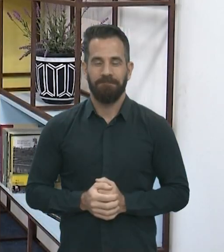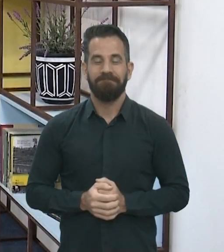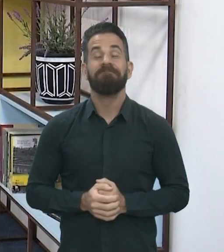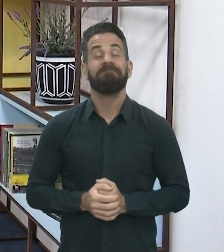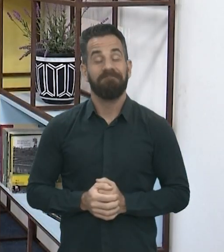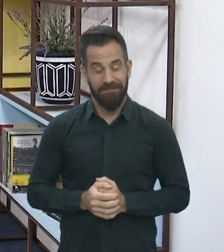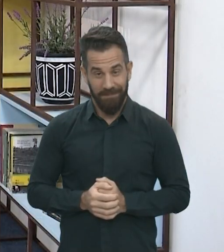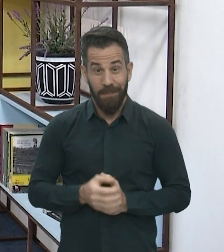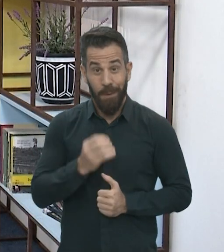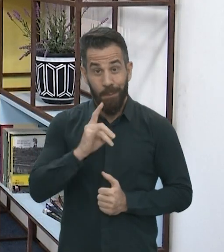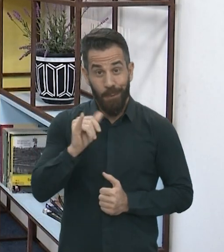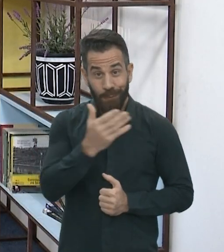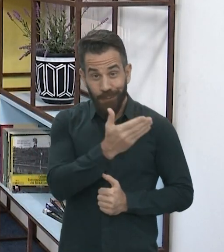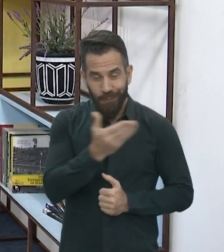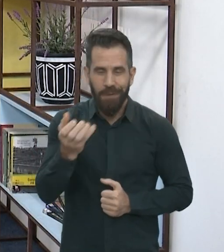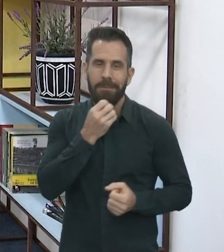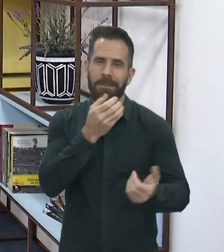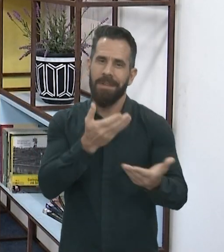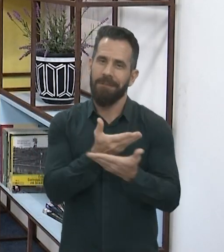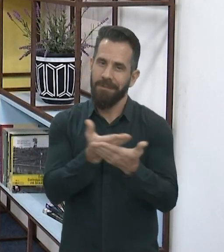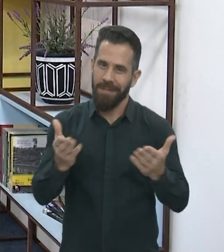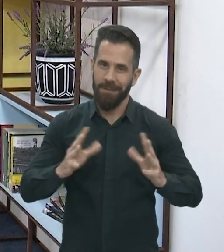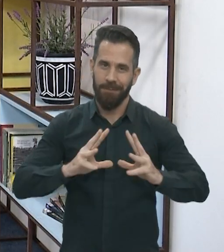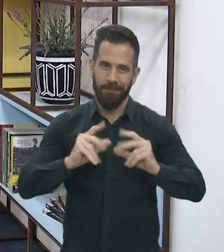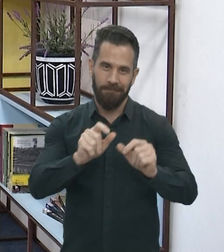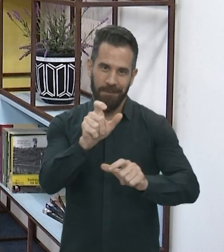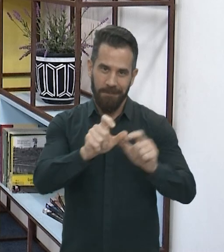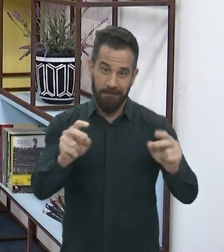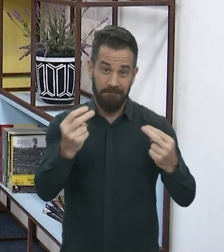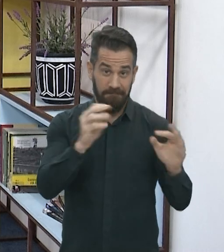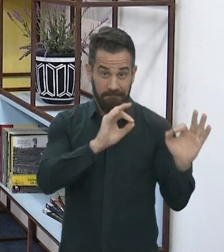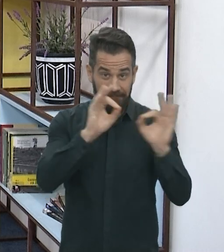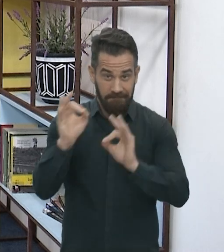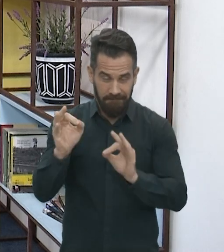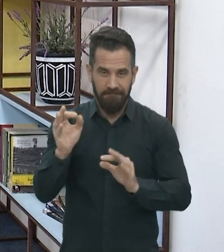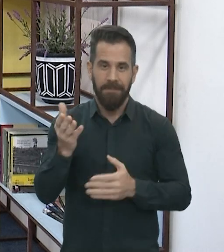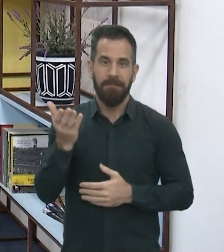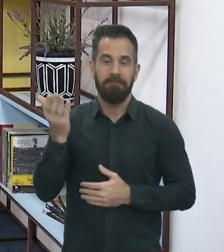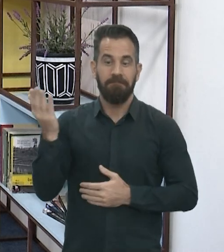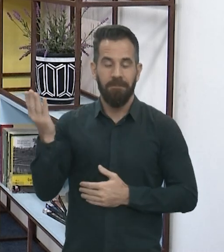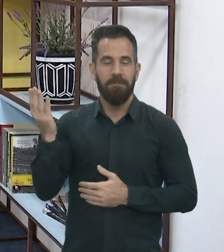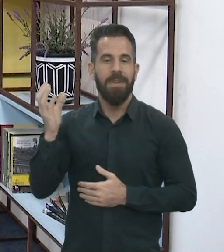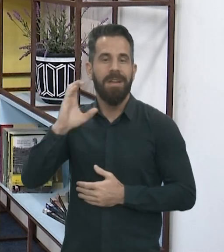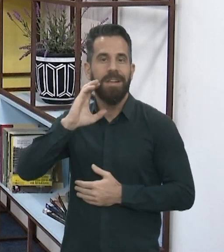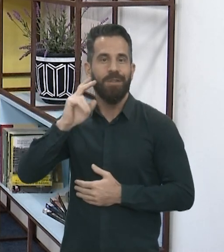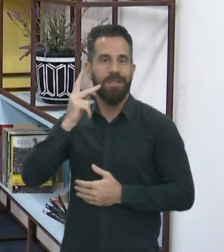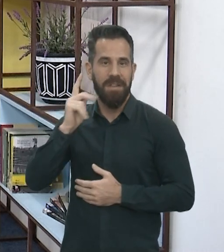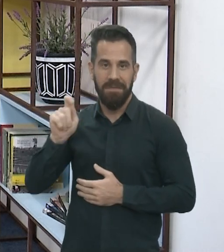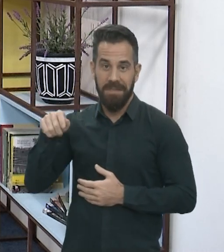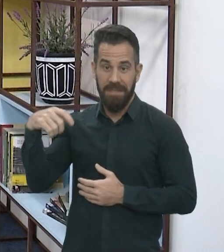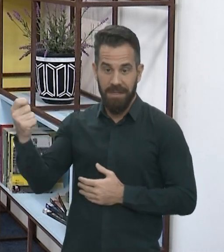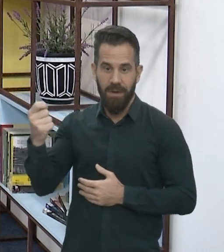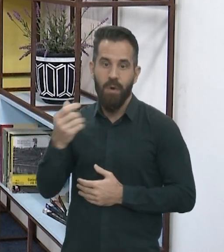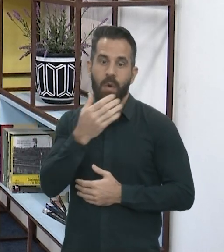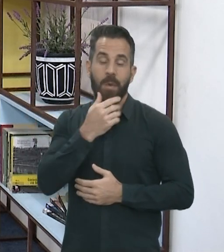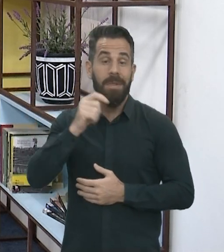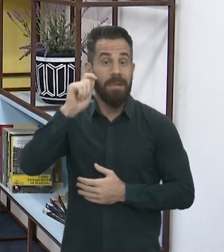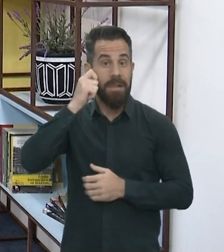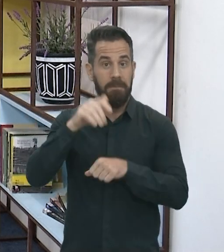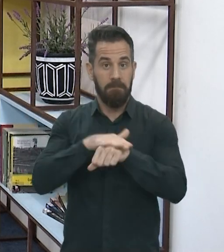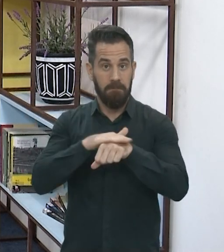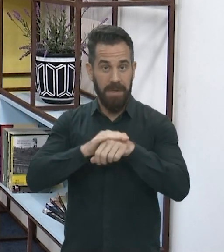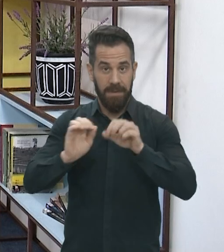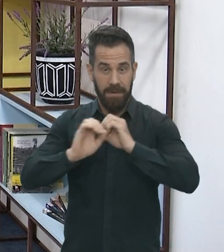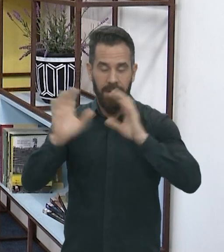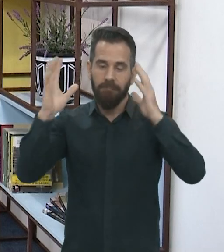Opa, bom dia, seja bem-vinda, seja bem-vindo ao Mundo UFG. Eu sou Cássio Neves, um homem negro de pele clara, com cabelos cacheados, e eu